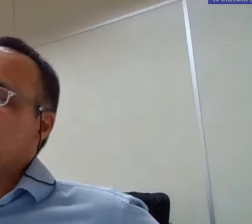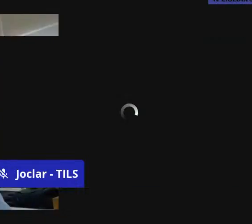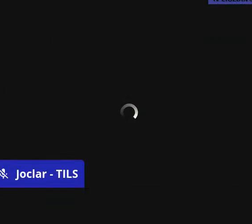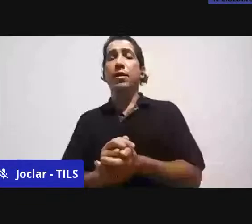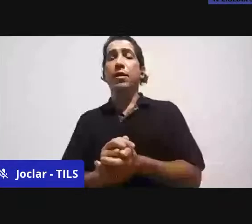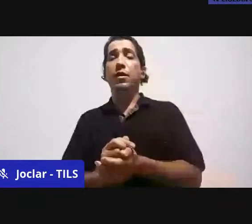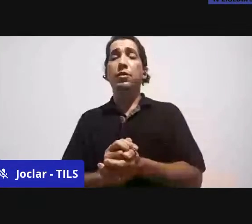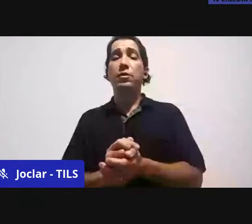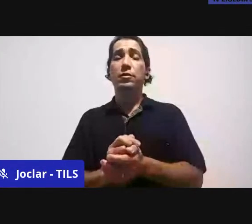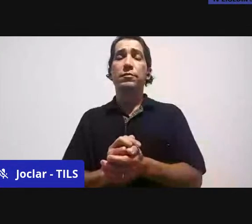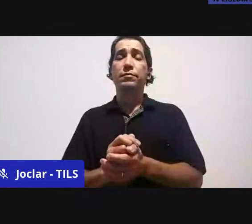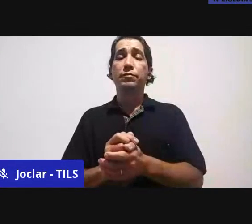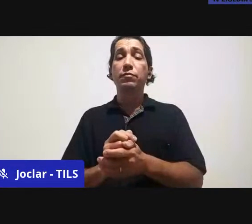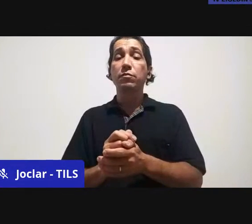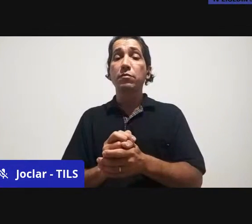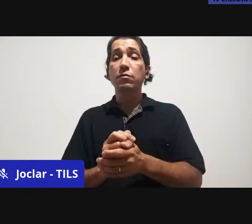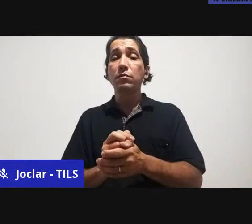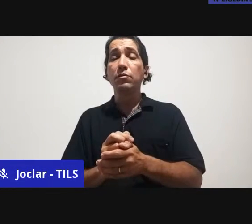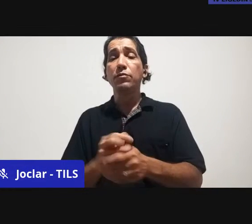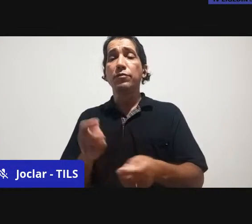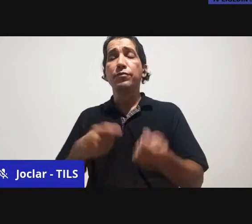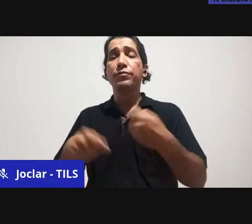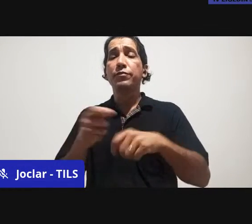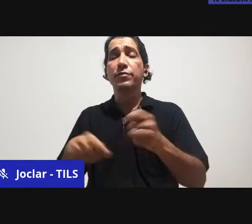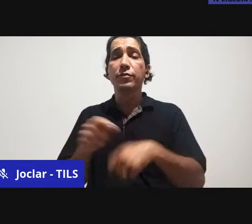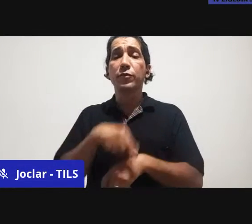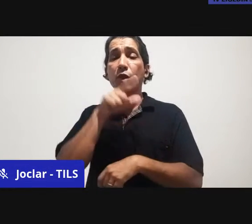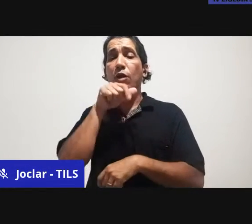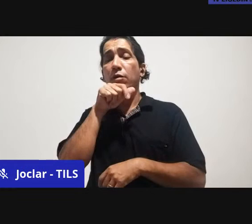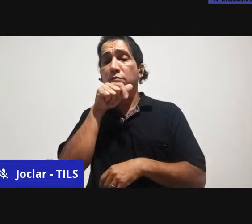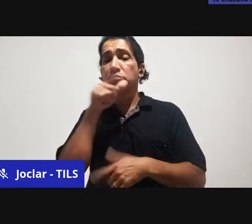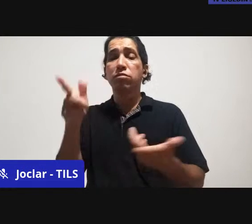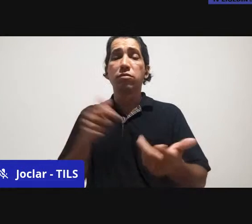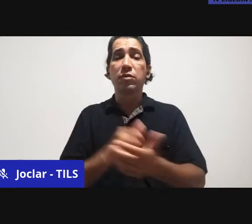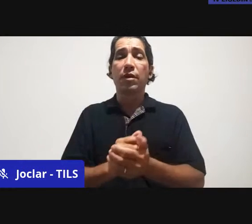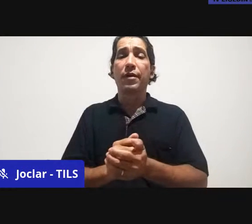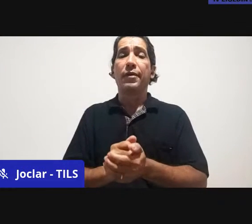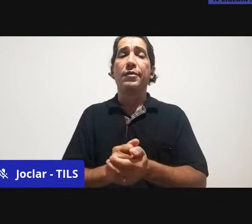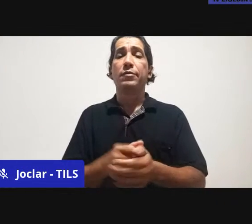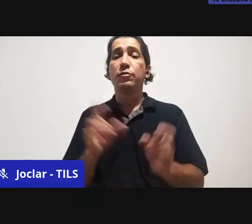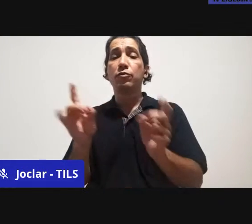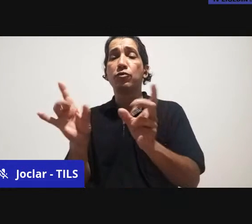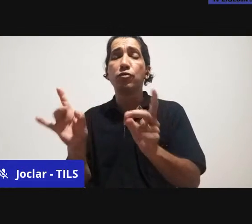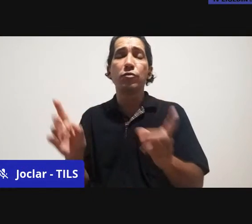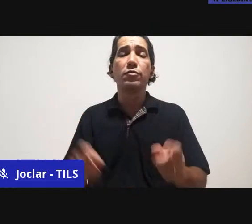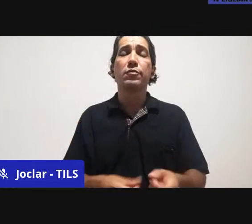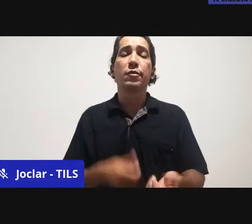os problemas do nosso cliente, né? Quais eram os problemas, não é?